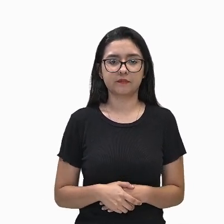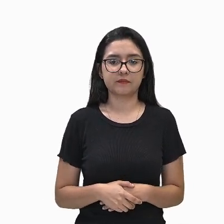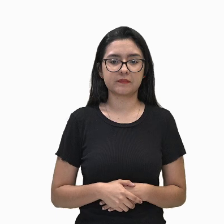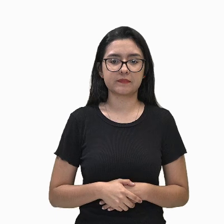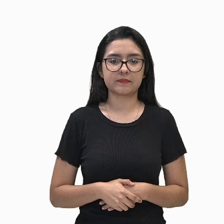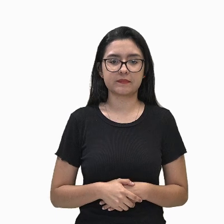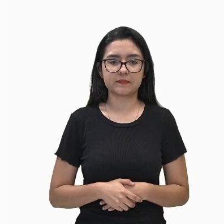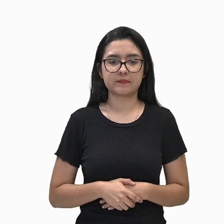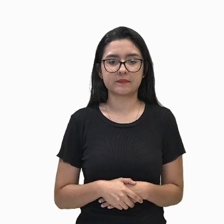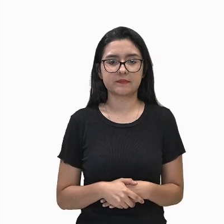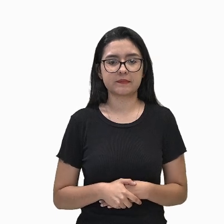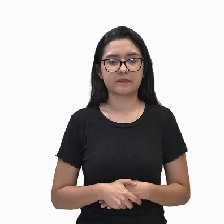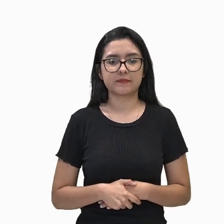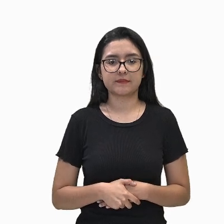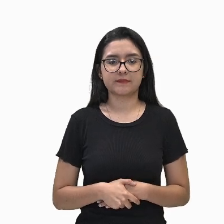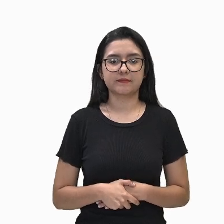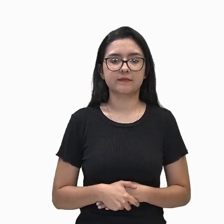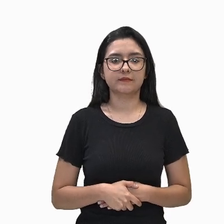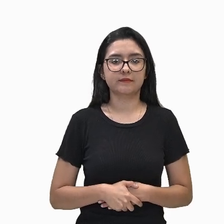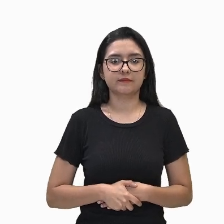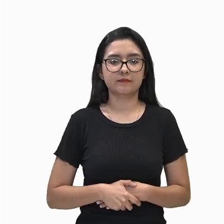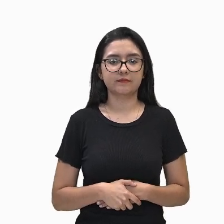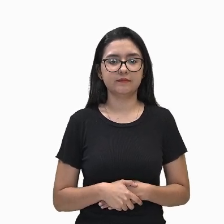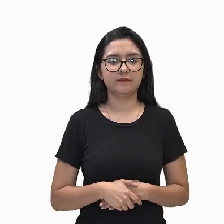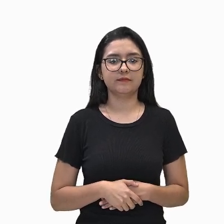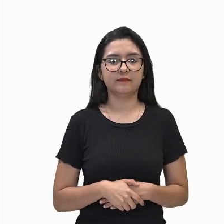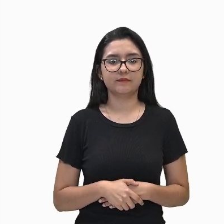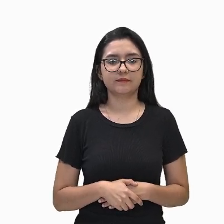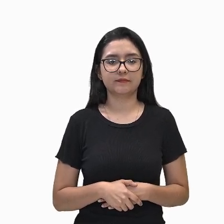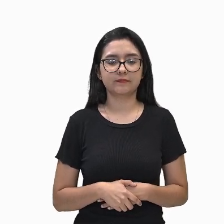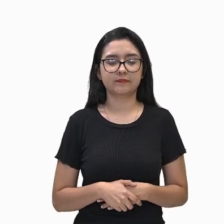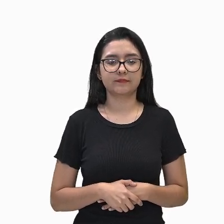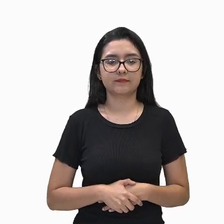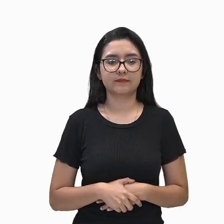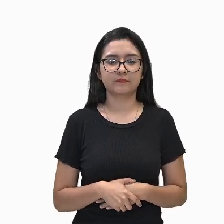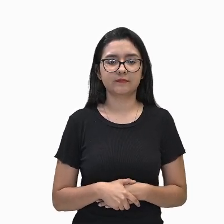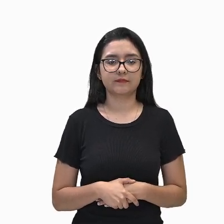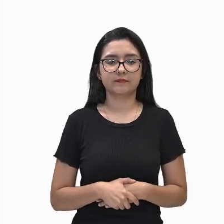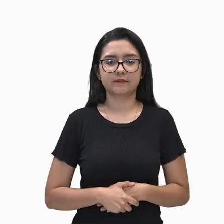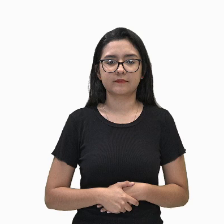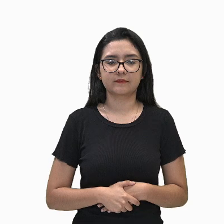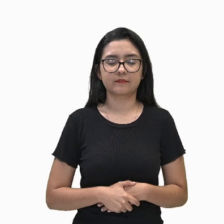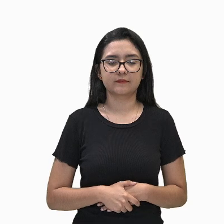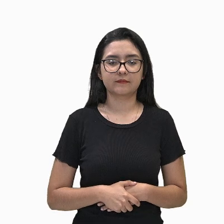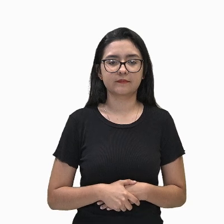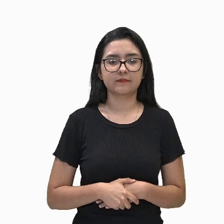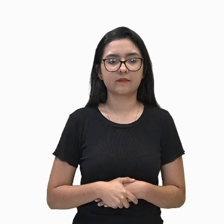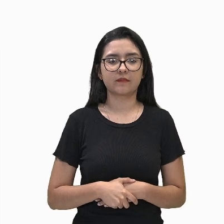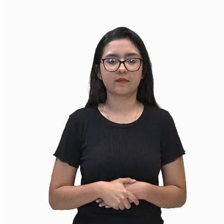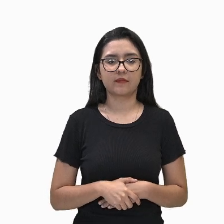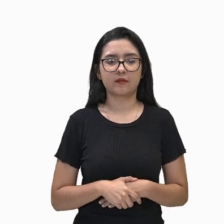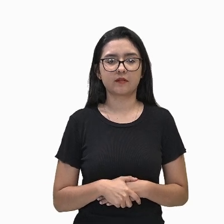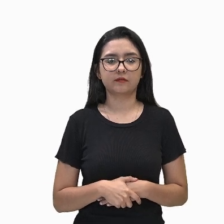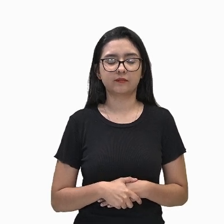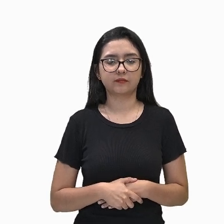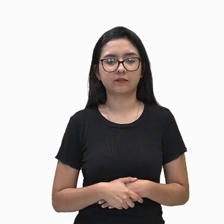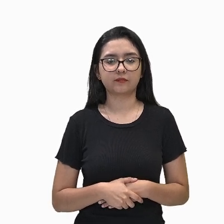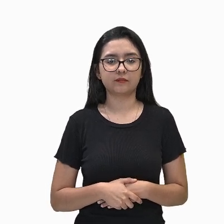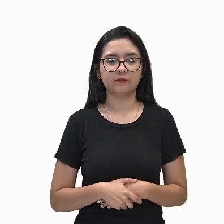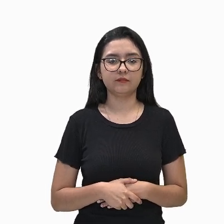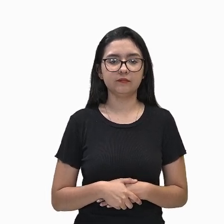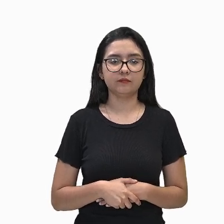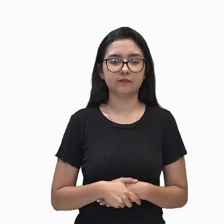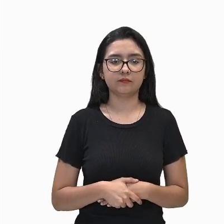una remuneración económica y para el cual nos hemos capacitado o